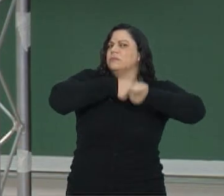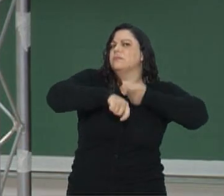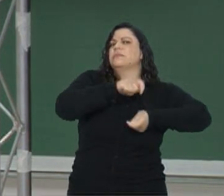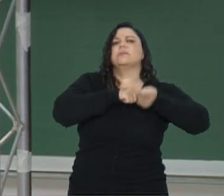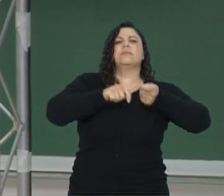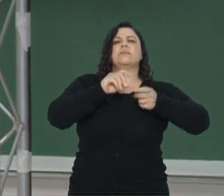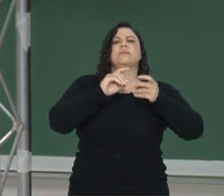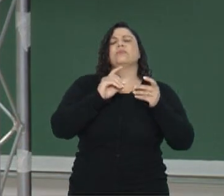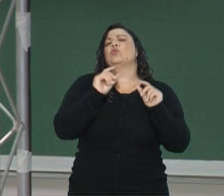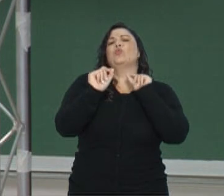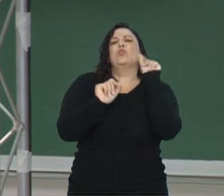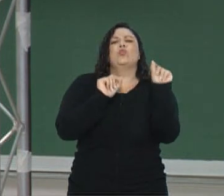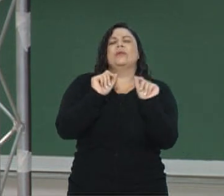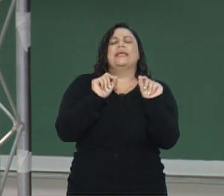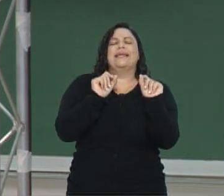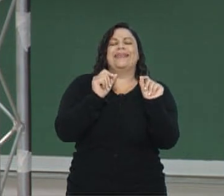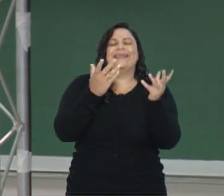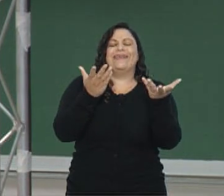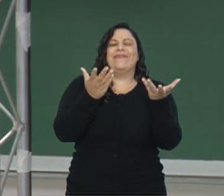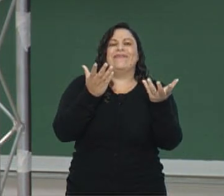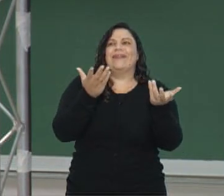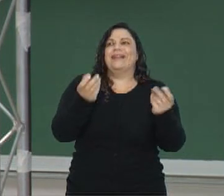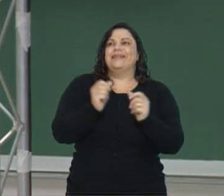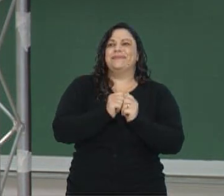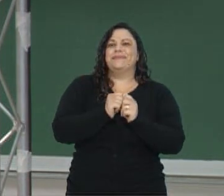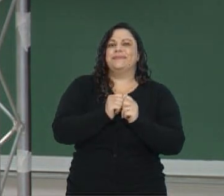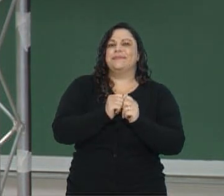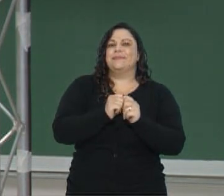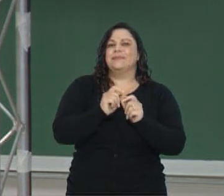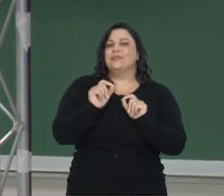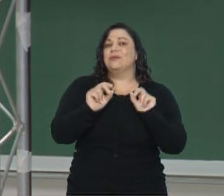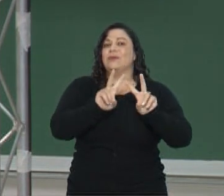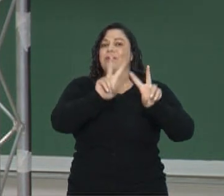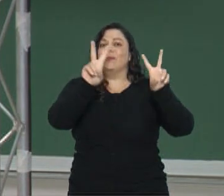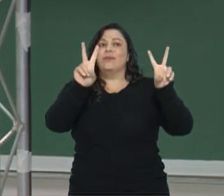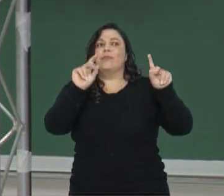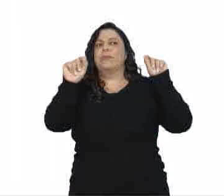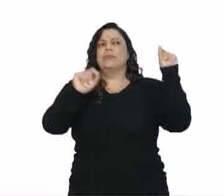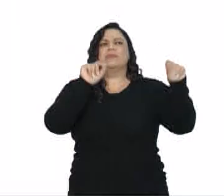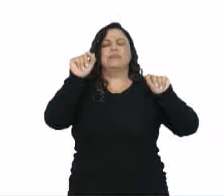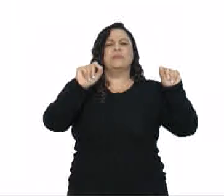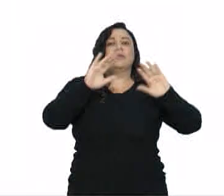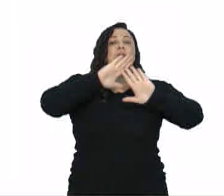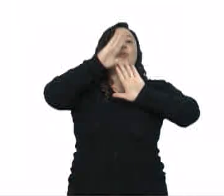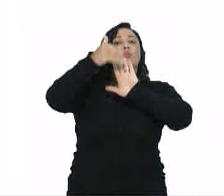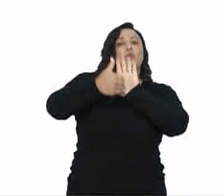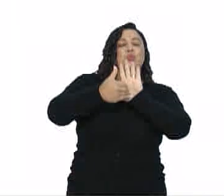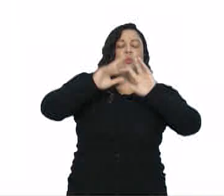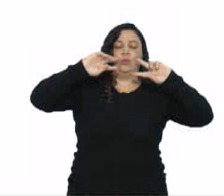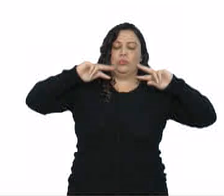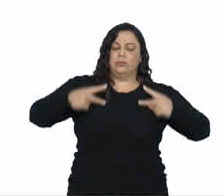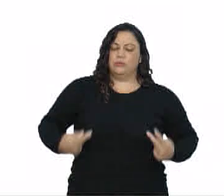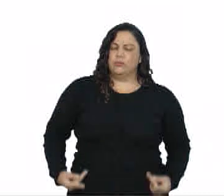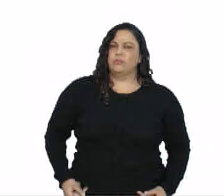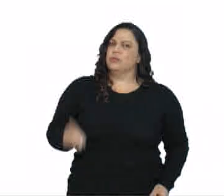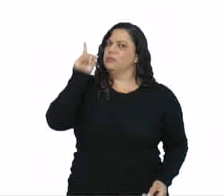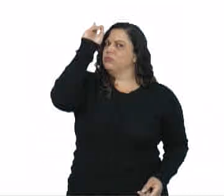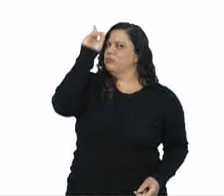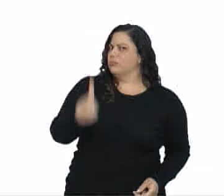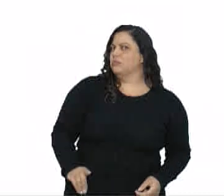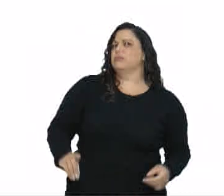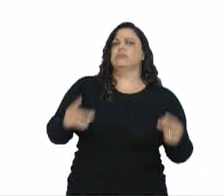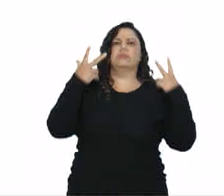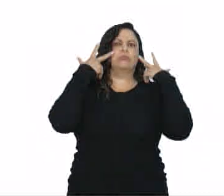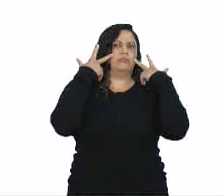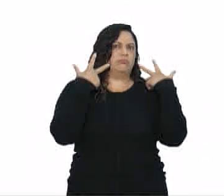esse liberalismo econômico? Vamos lembrar primeiro do Locke. Ele vai dizer que todo ser humano tinha direitos naturais e inalienáveis, que não dá para